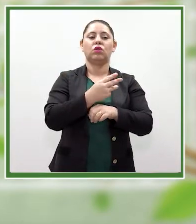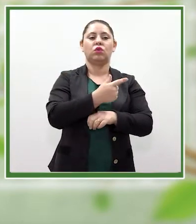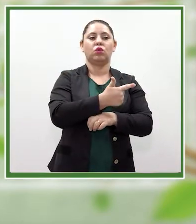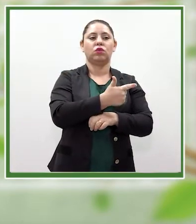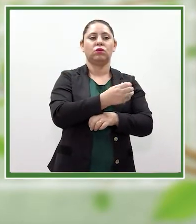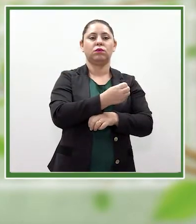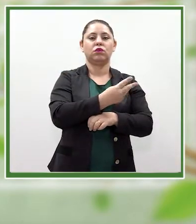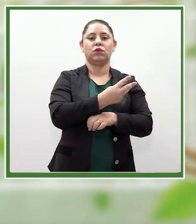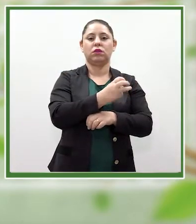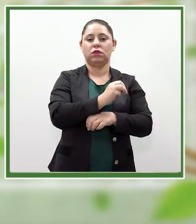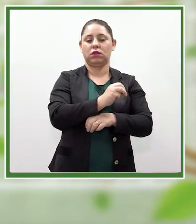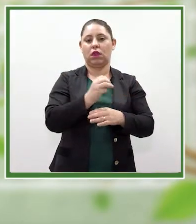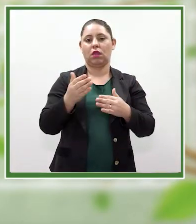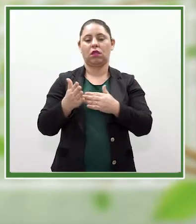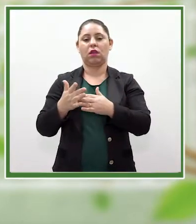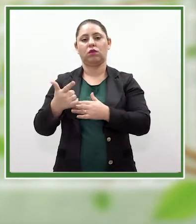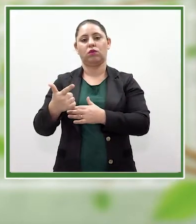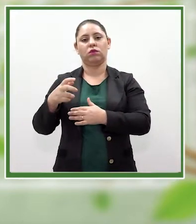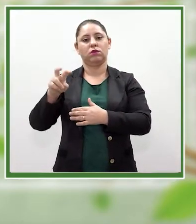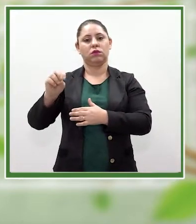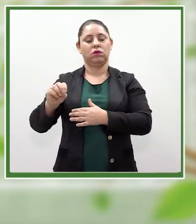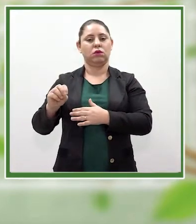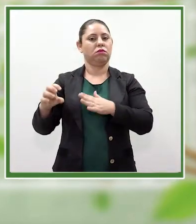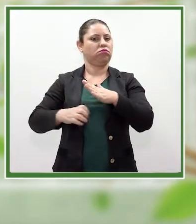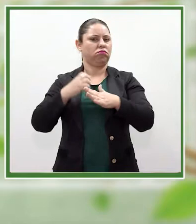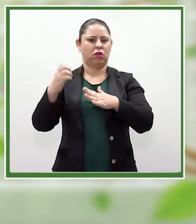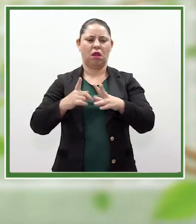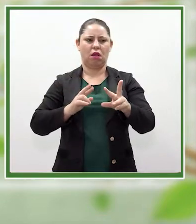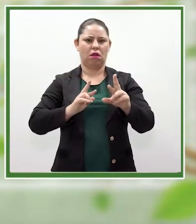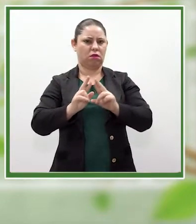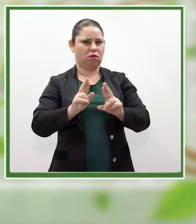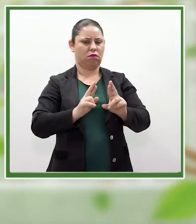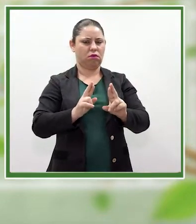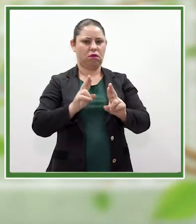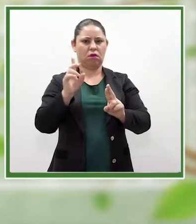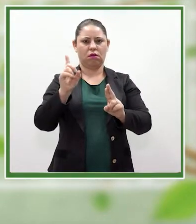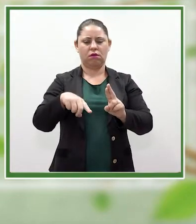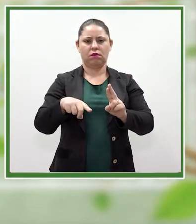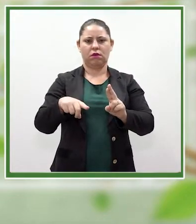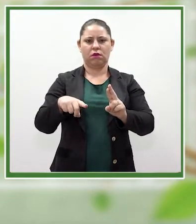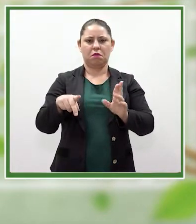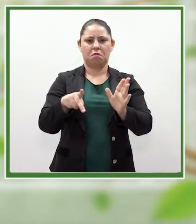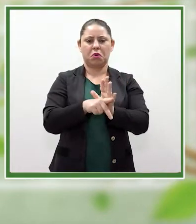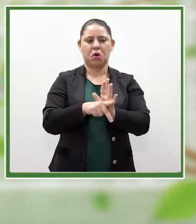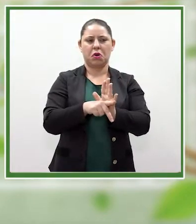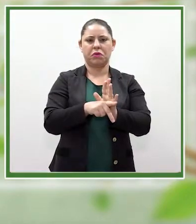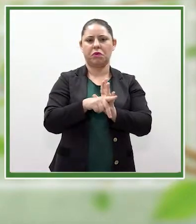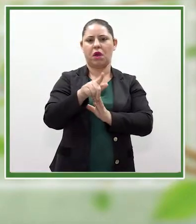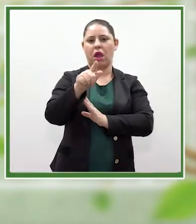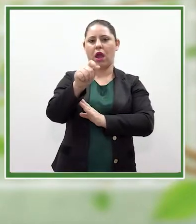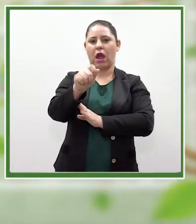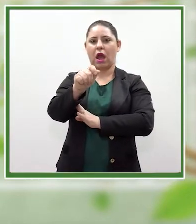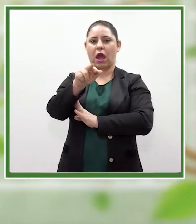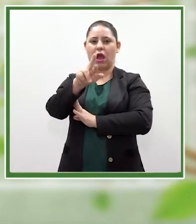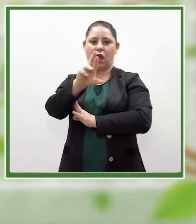as iniciativas são para esse período de 2030 a 2050. Vejam que essas empresas não são